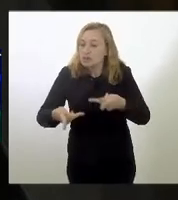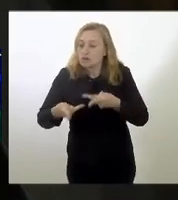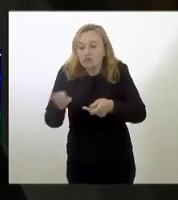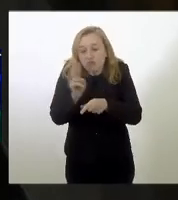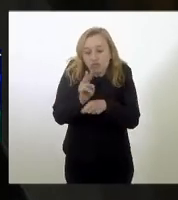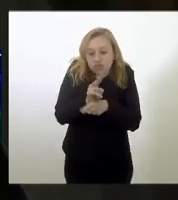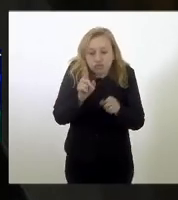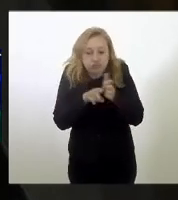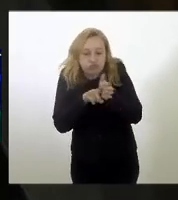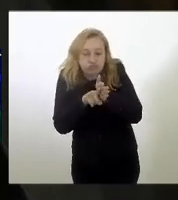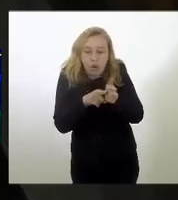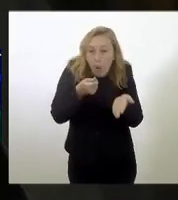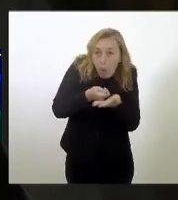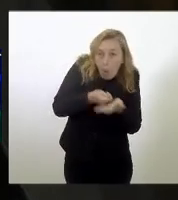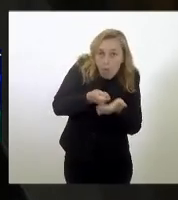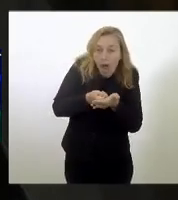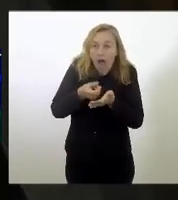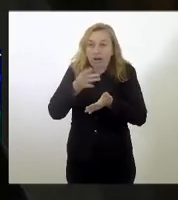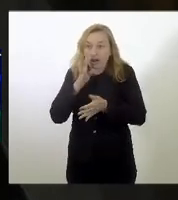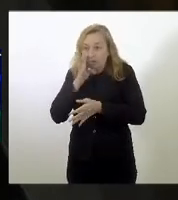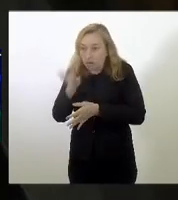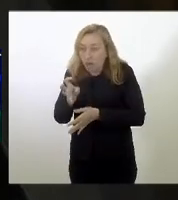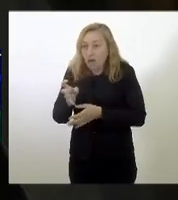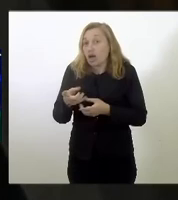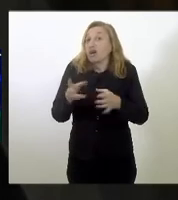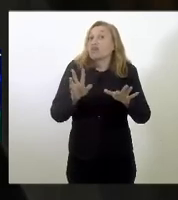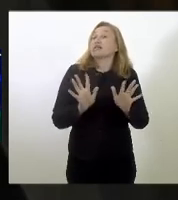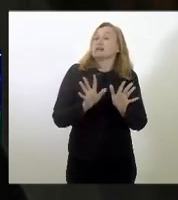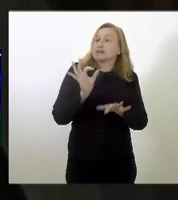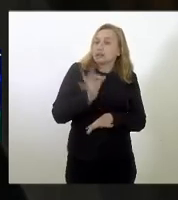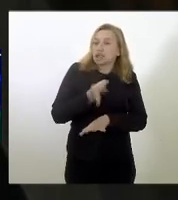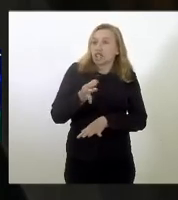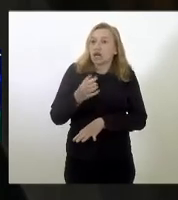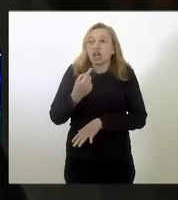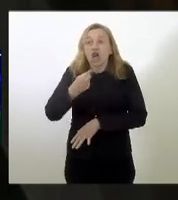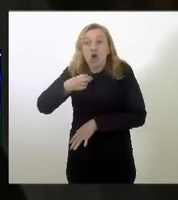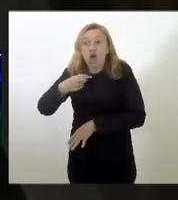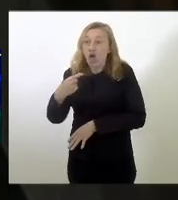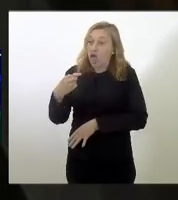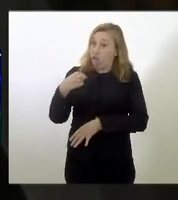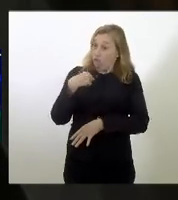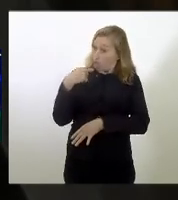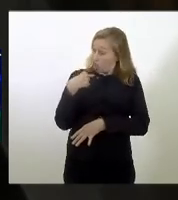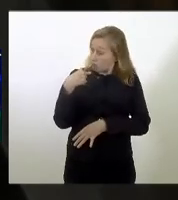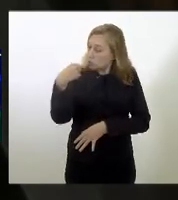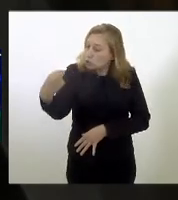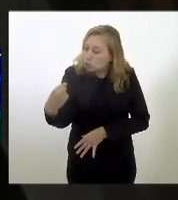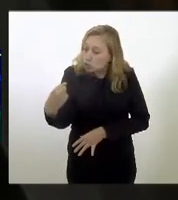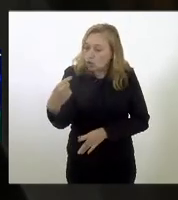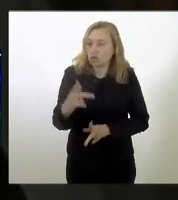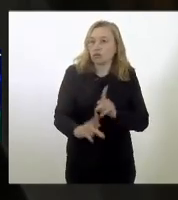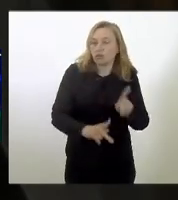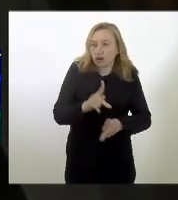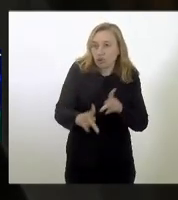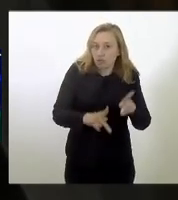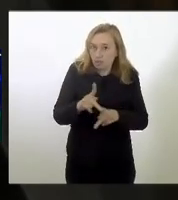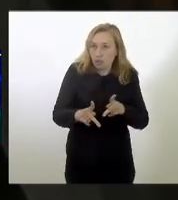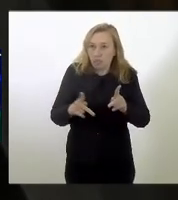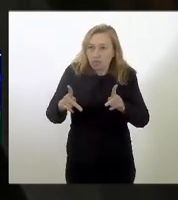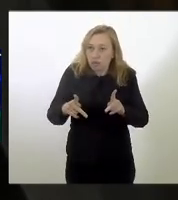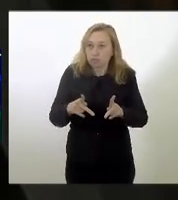fiscalizar, cobrar e denunciar. Afinal, eu fui eleito, chancelado,